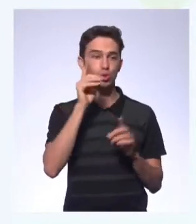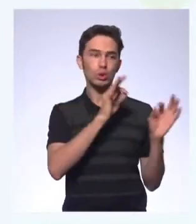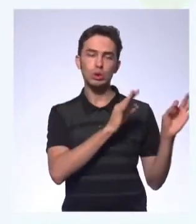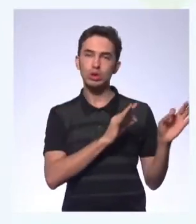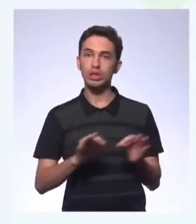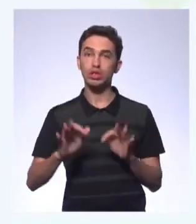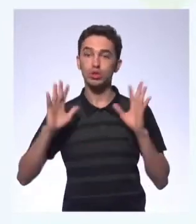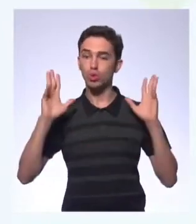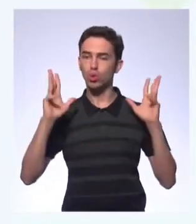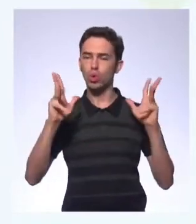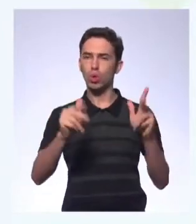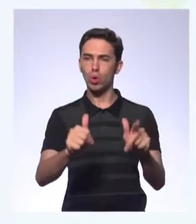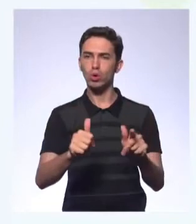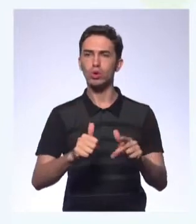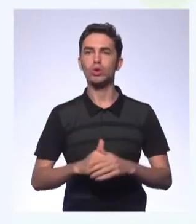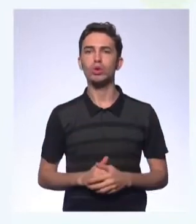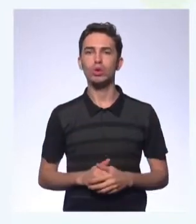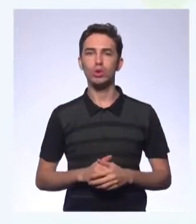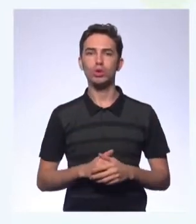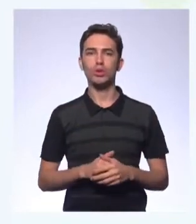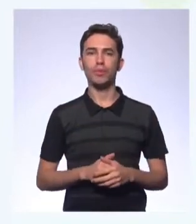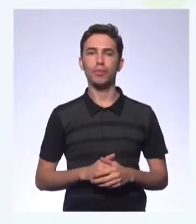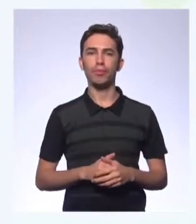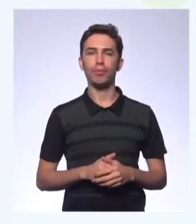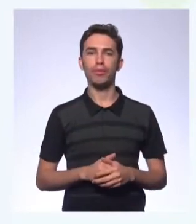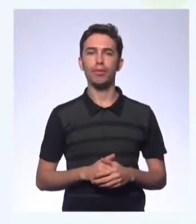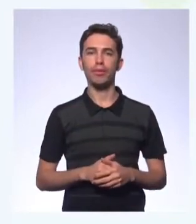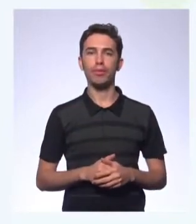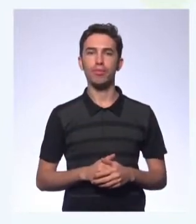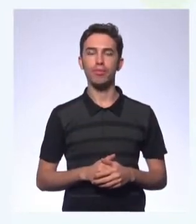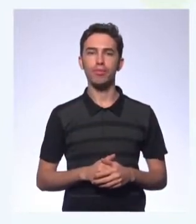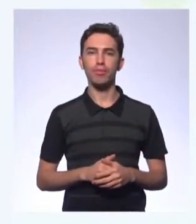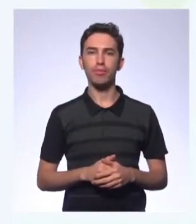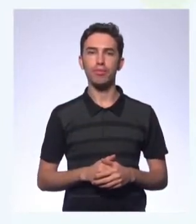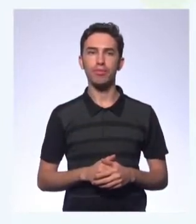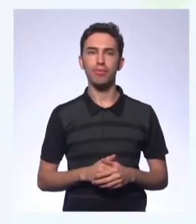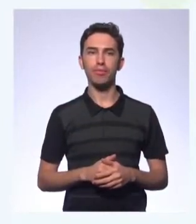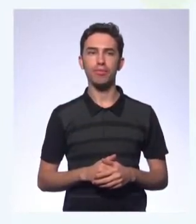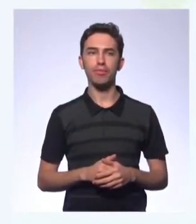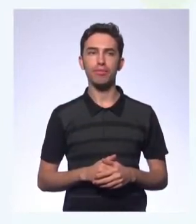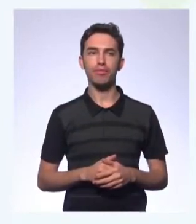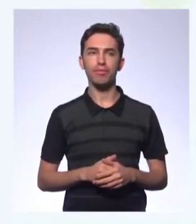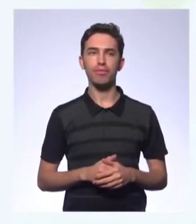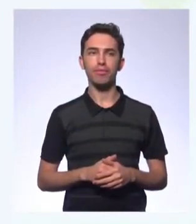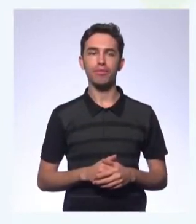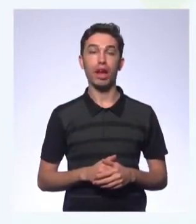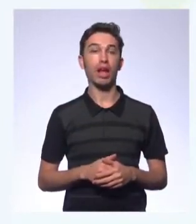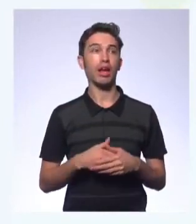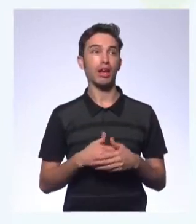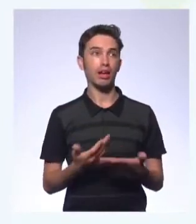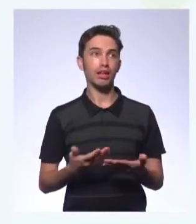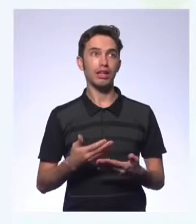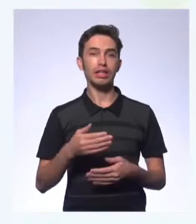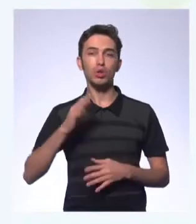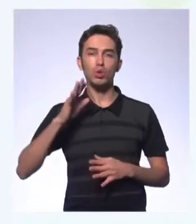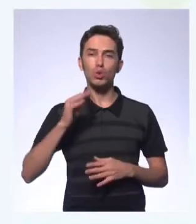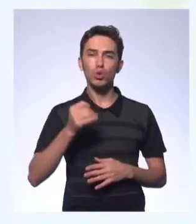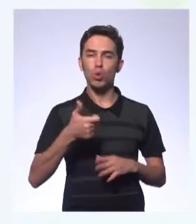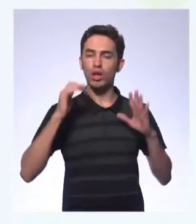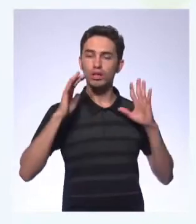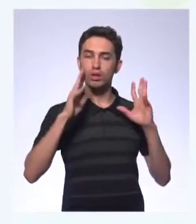todos, deste conjunto de fatores, deriva que a vasta maioria do